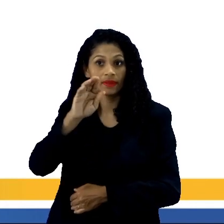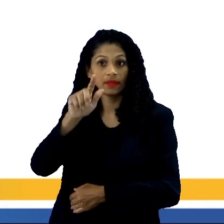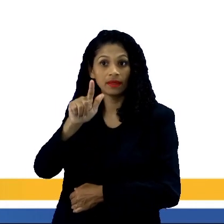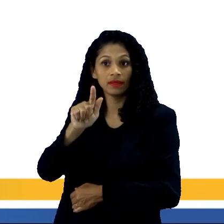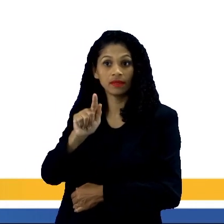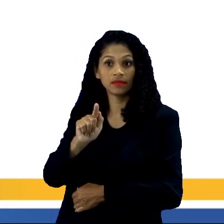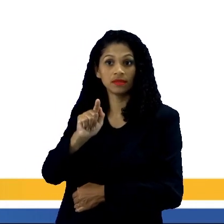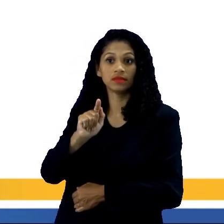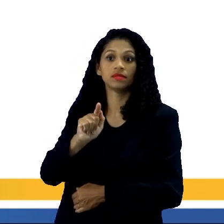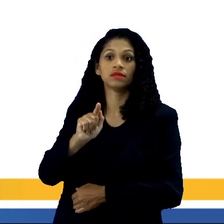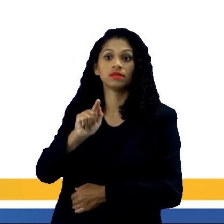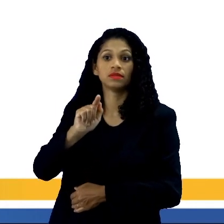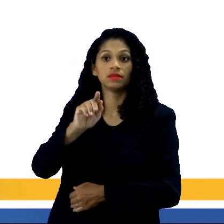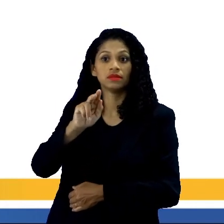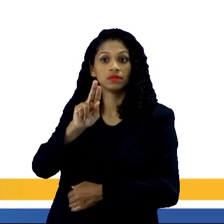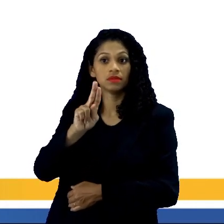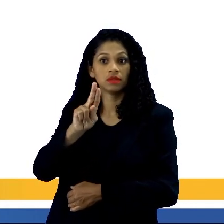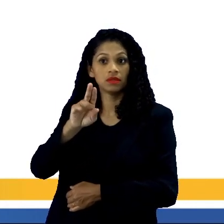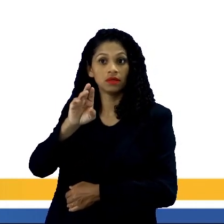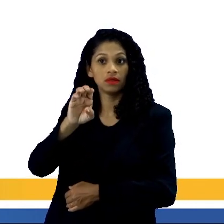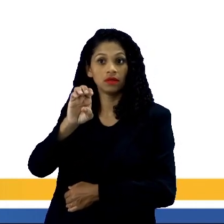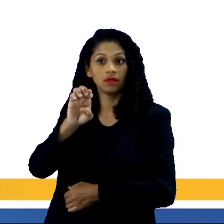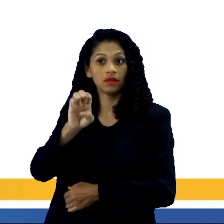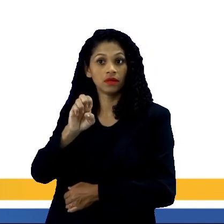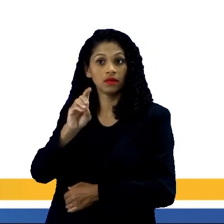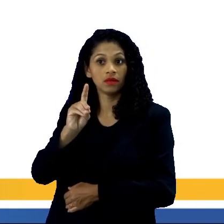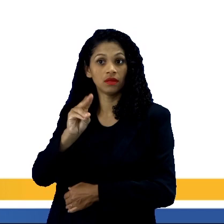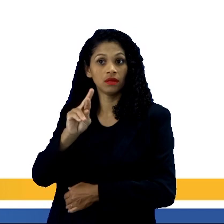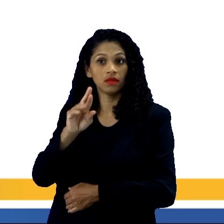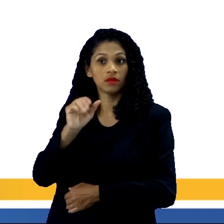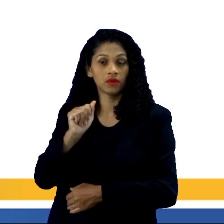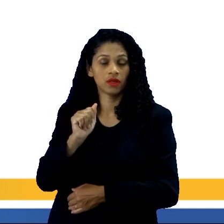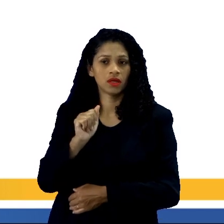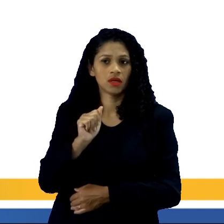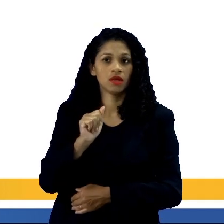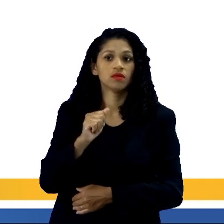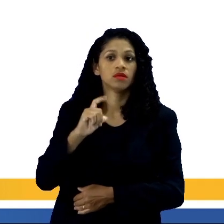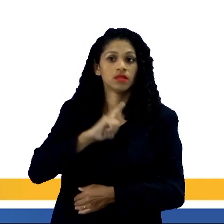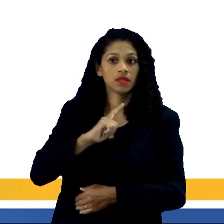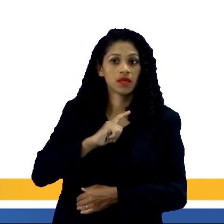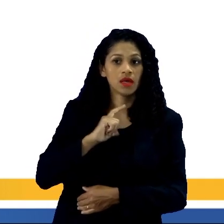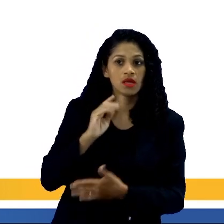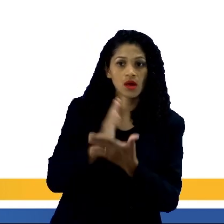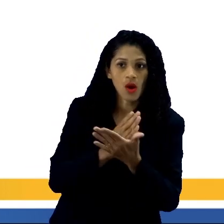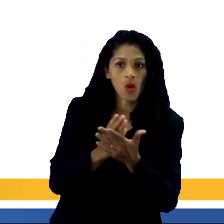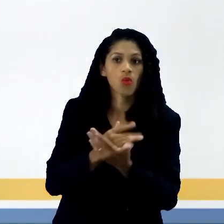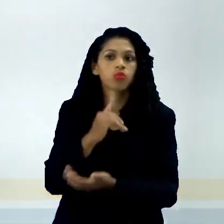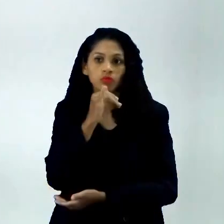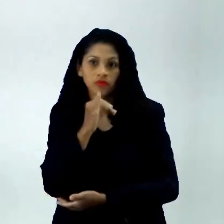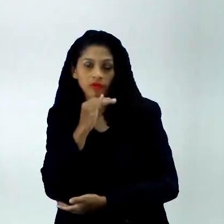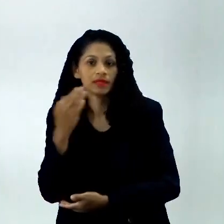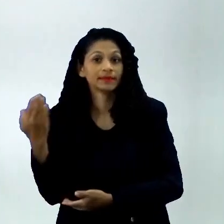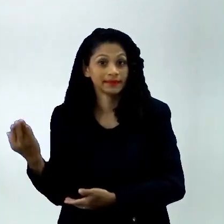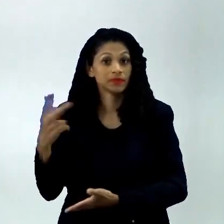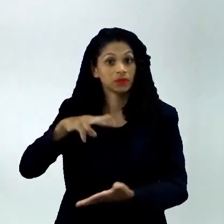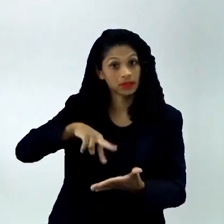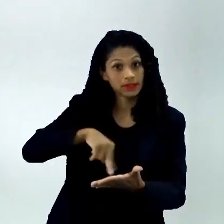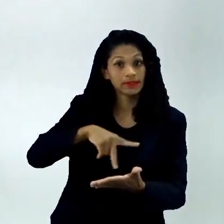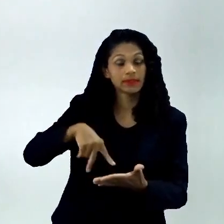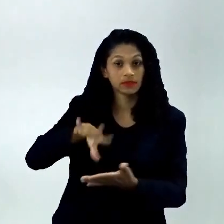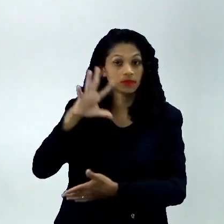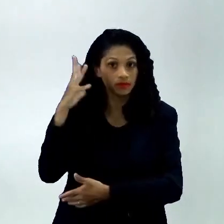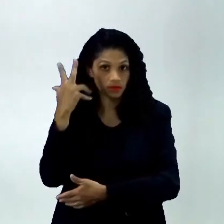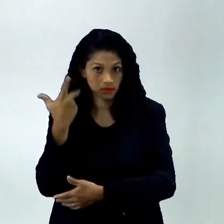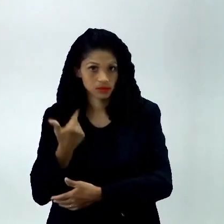afro, tá? Temos a quedra, temos o kizomba e temos alguns outros exemplos. É importante entender aqui sobre a dança